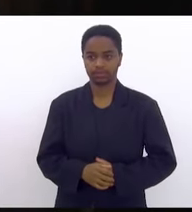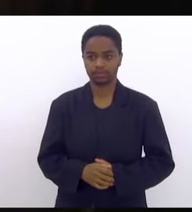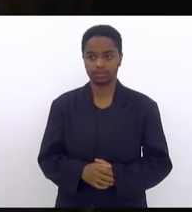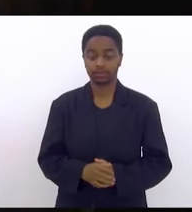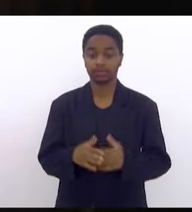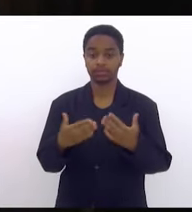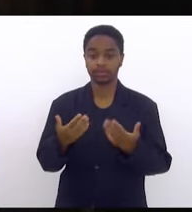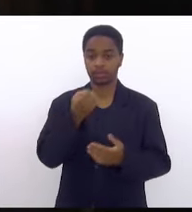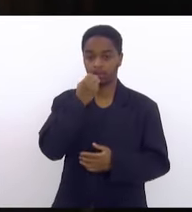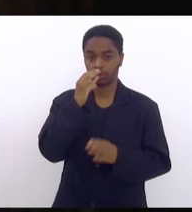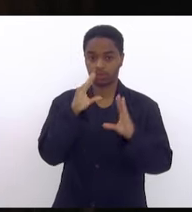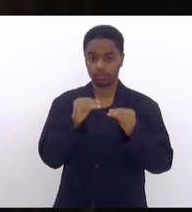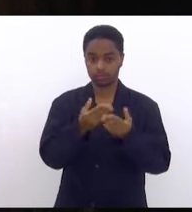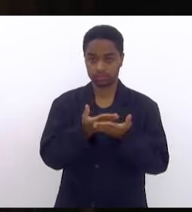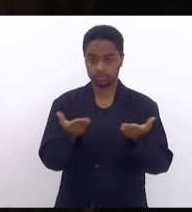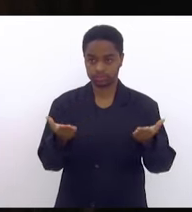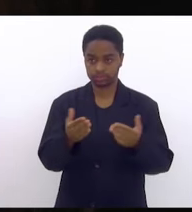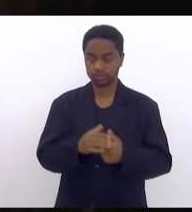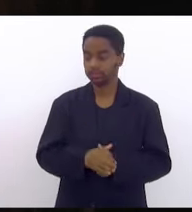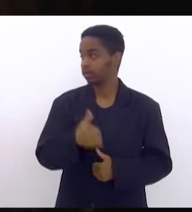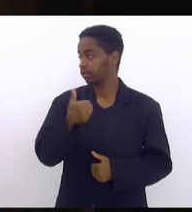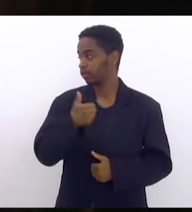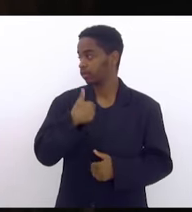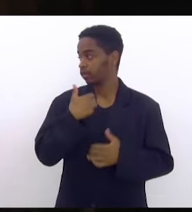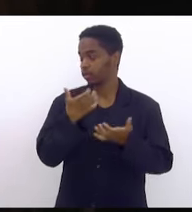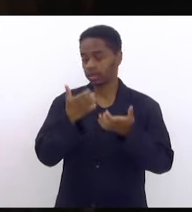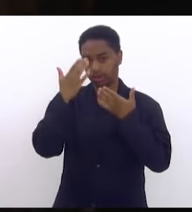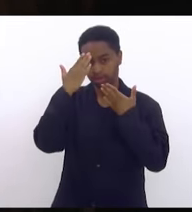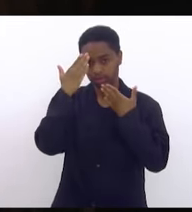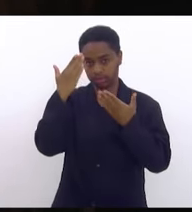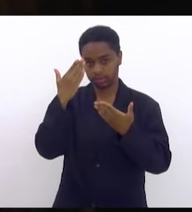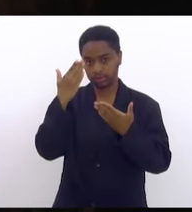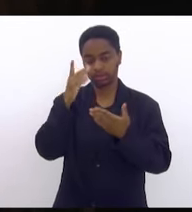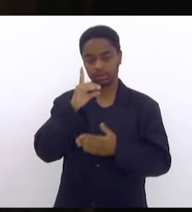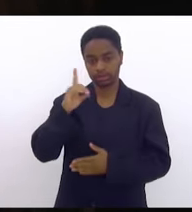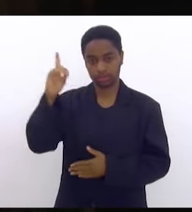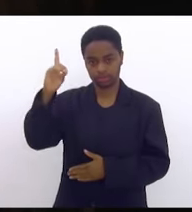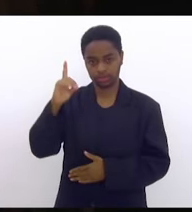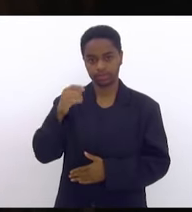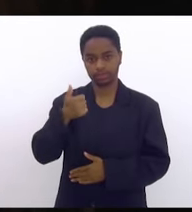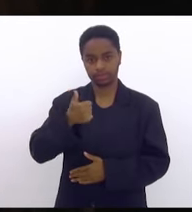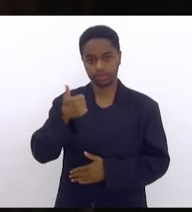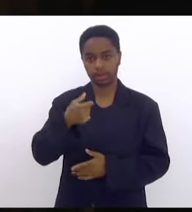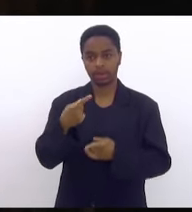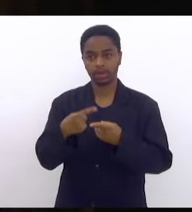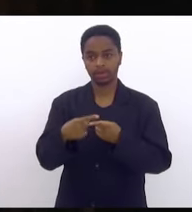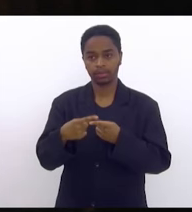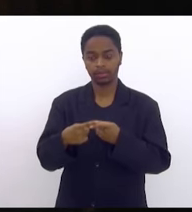Bem, gente, boa noite. Em primeiro lugar, agradecer realmente, como sempre, né, Deus, que mantém